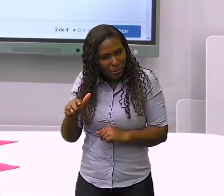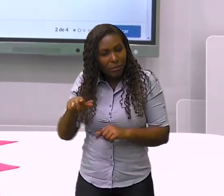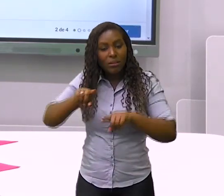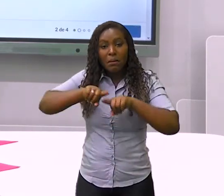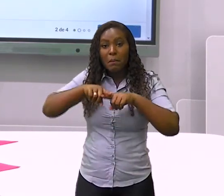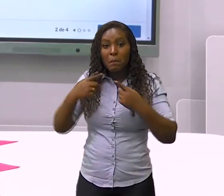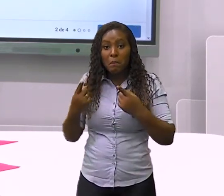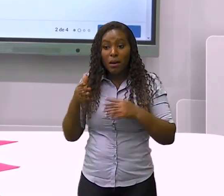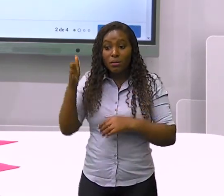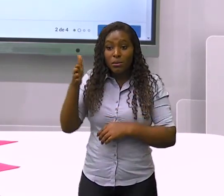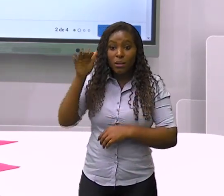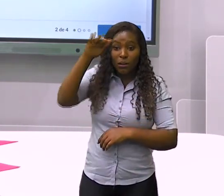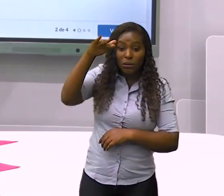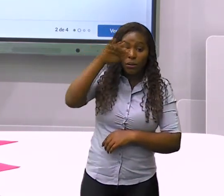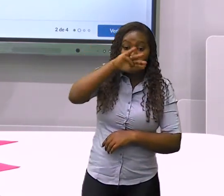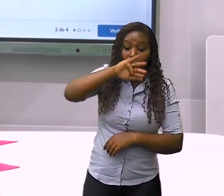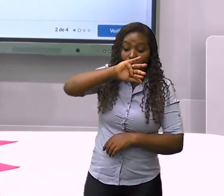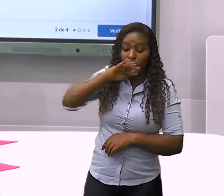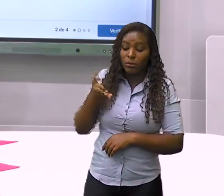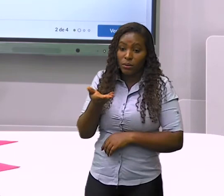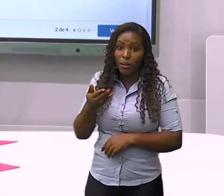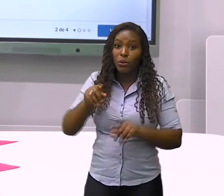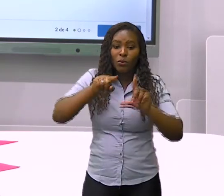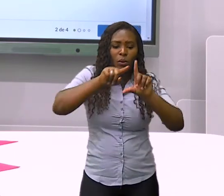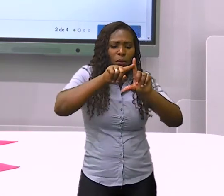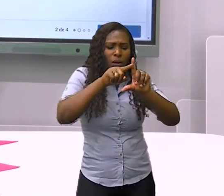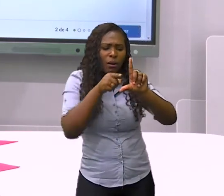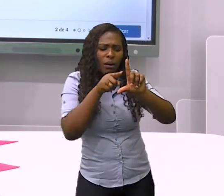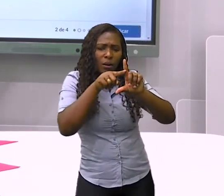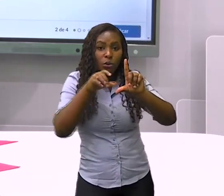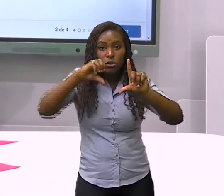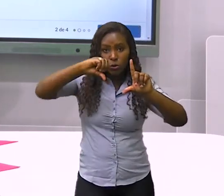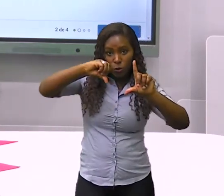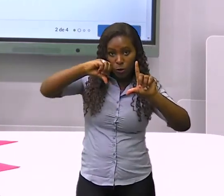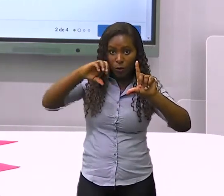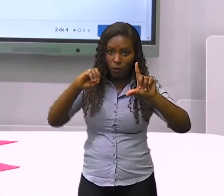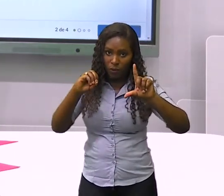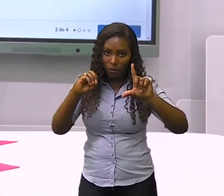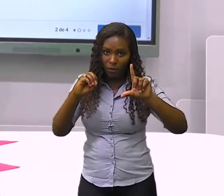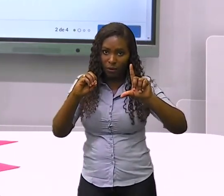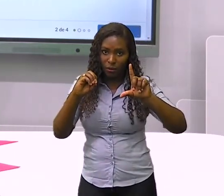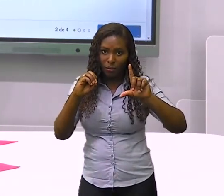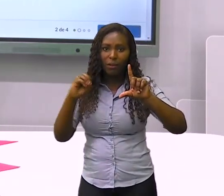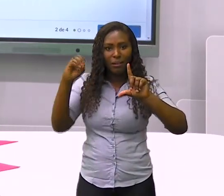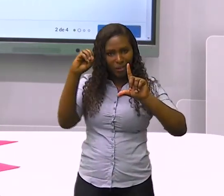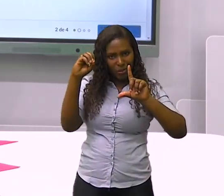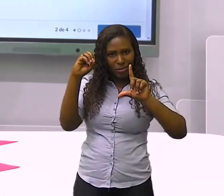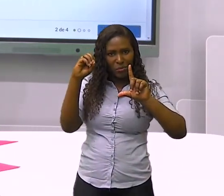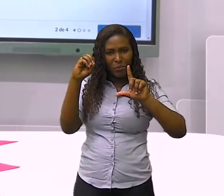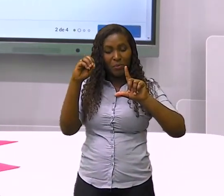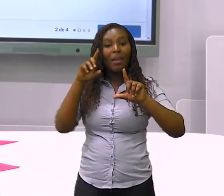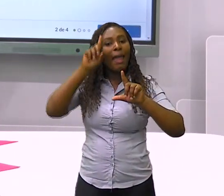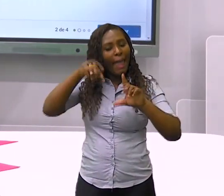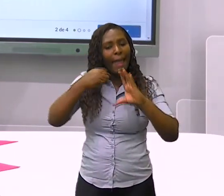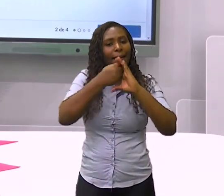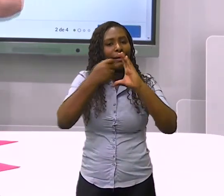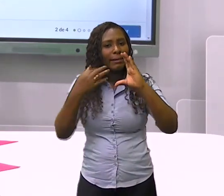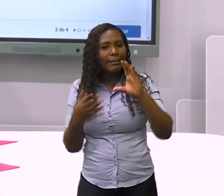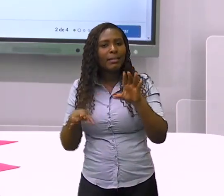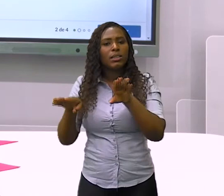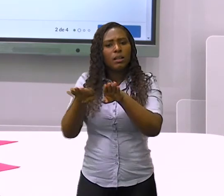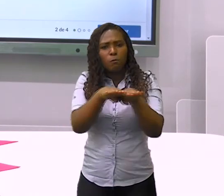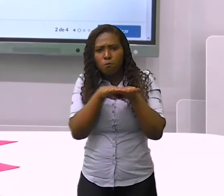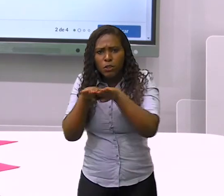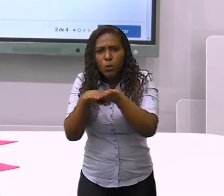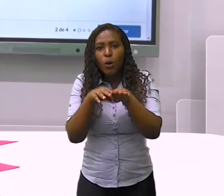paralelos, formando ângulos de 90 graus. É a característica comum nos três, ó. Lados paralelos, formando